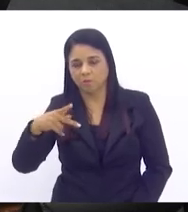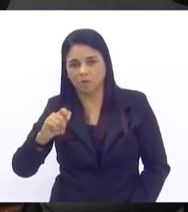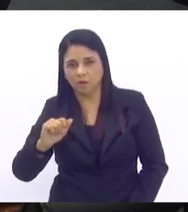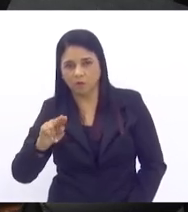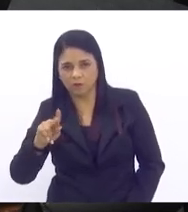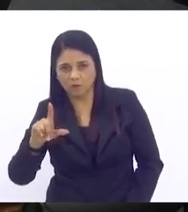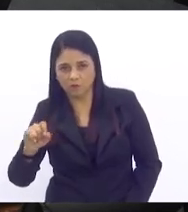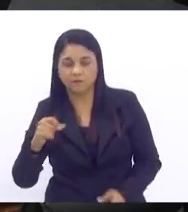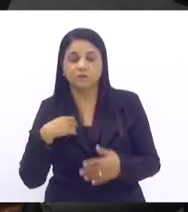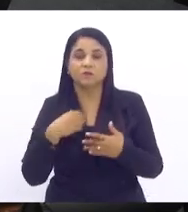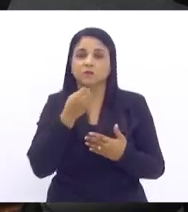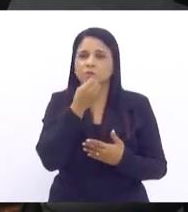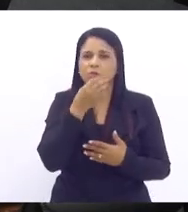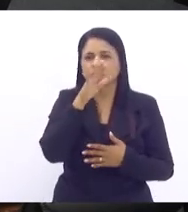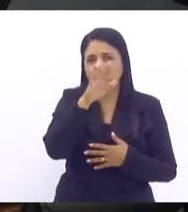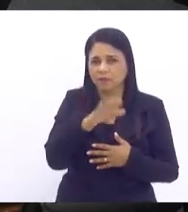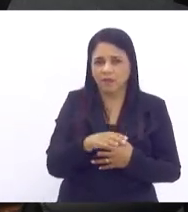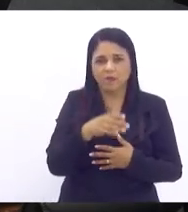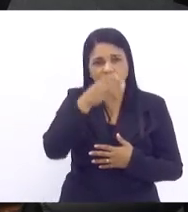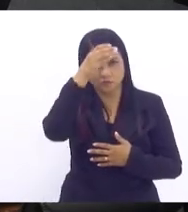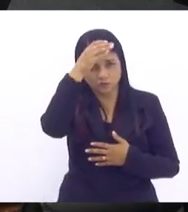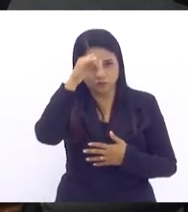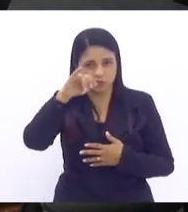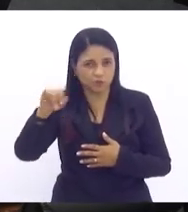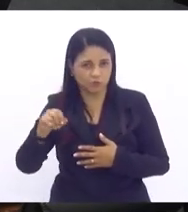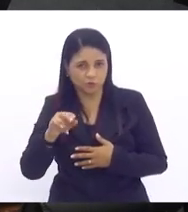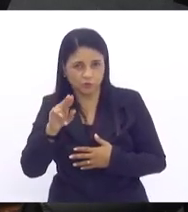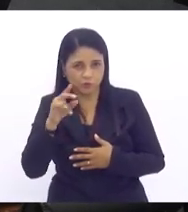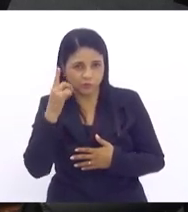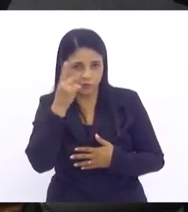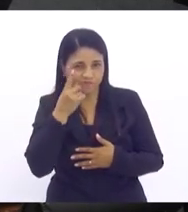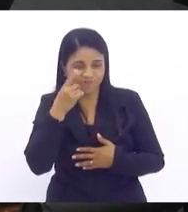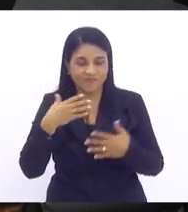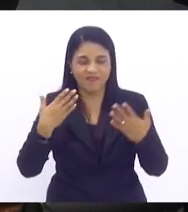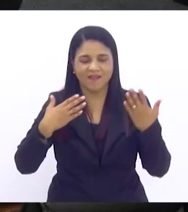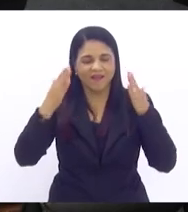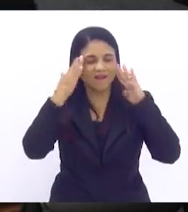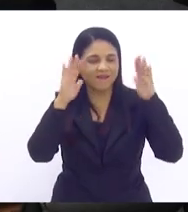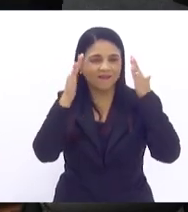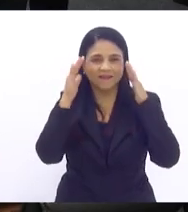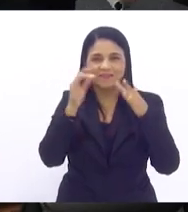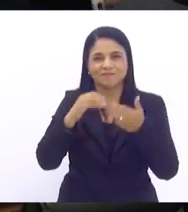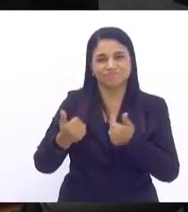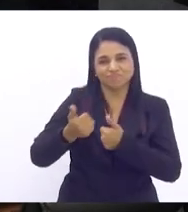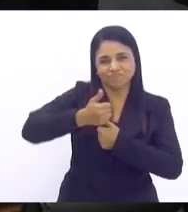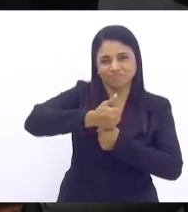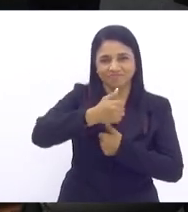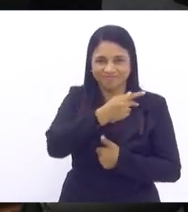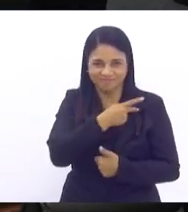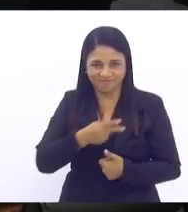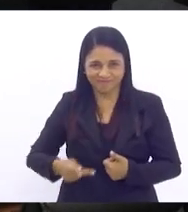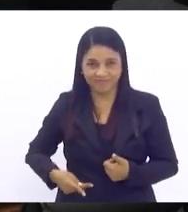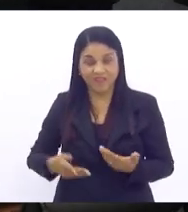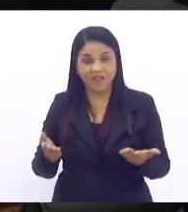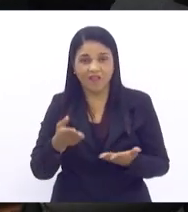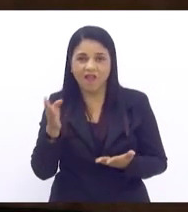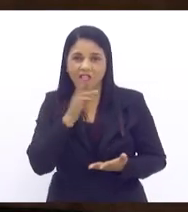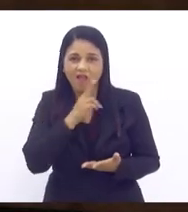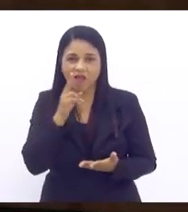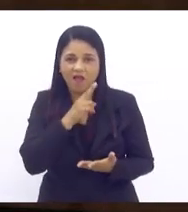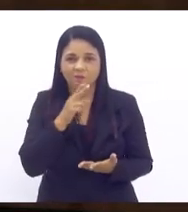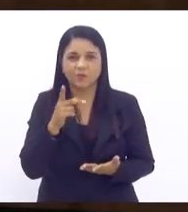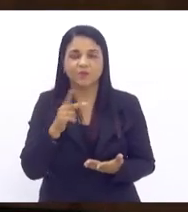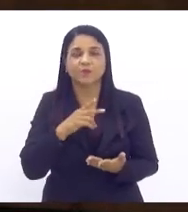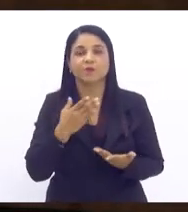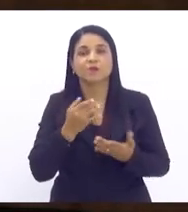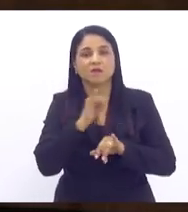tarde, deputada Tia Ju. Renovar aqui a alegria de lhe ver na presidência. Rapidamente, deputada, eu queria fazer